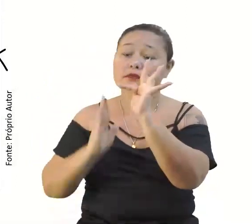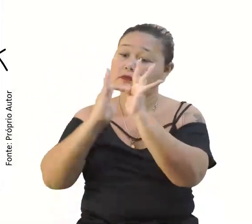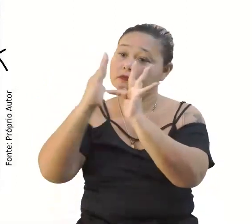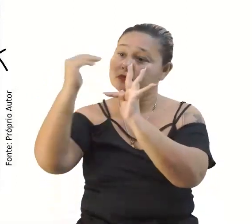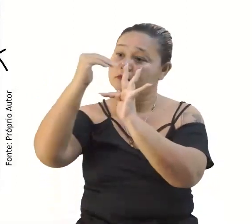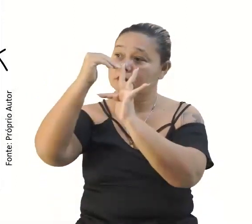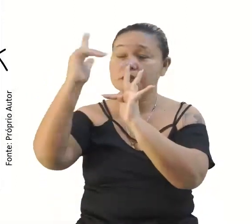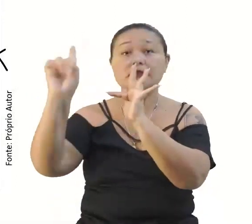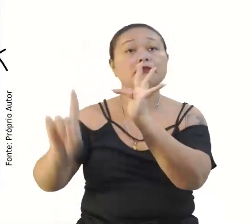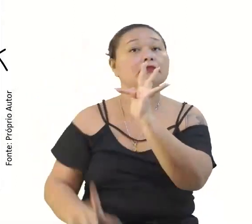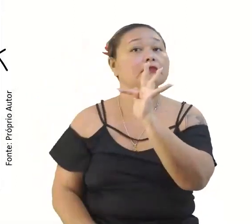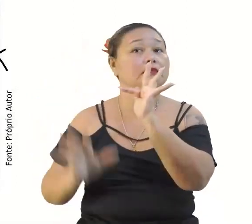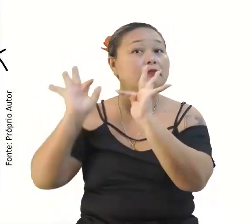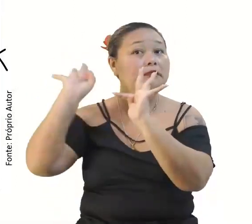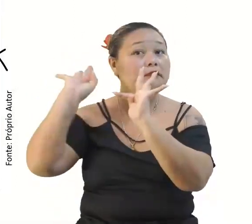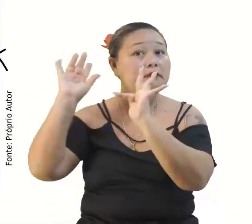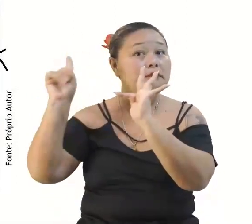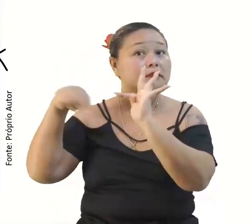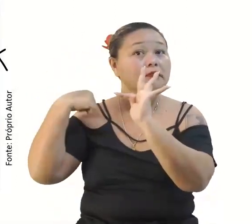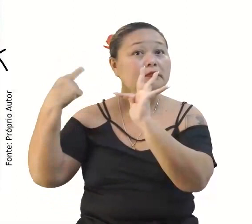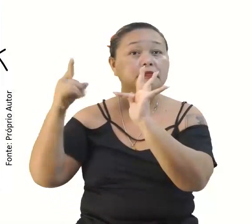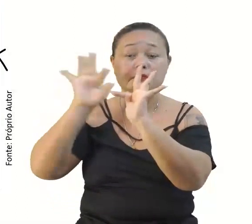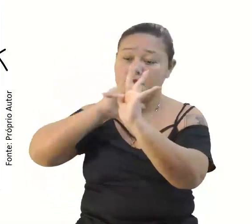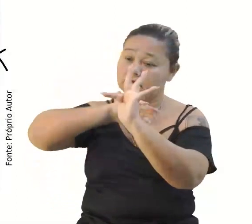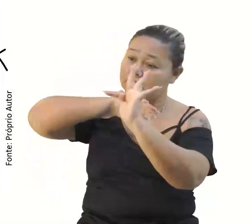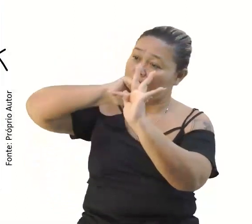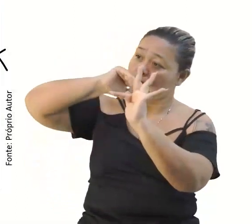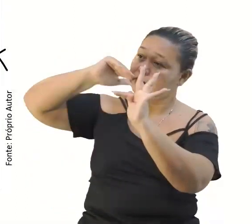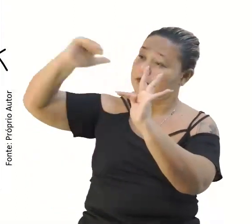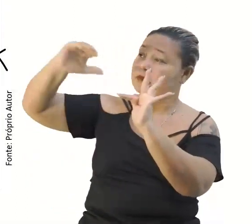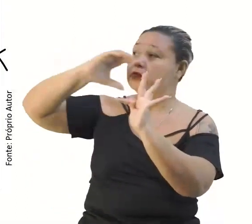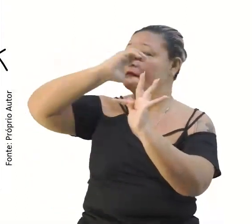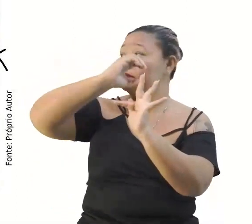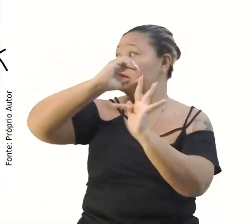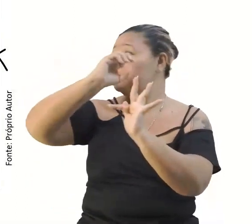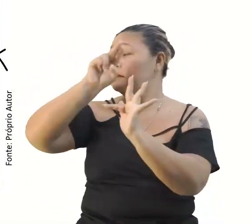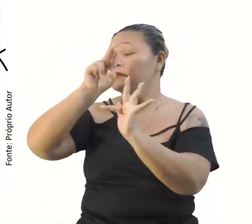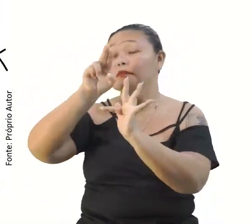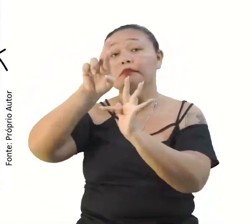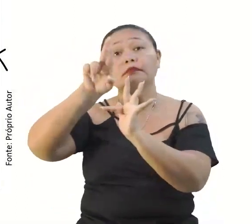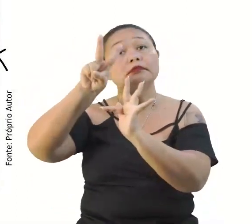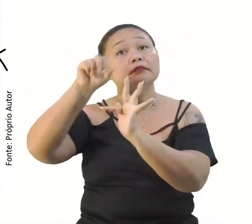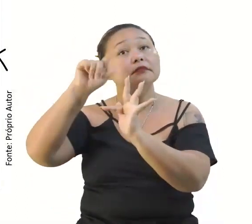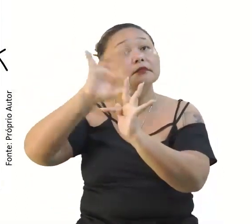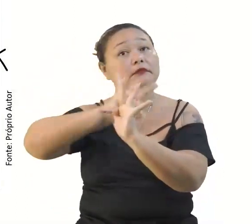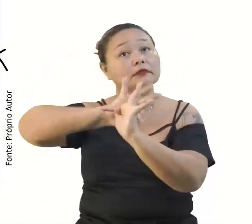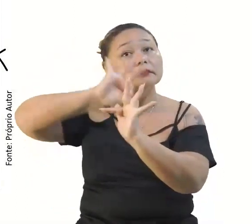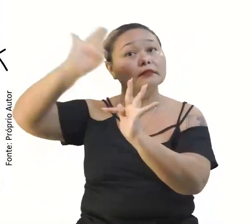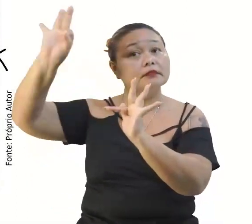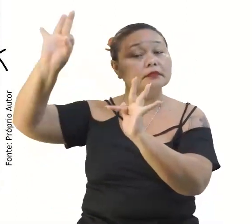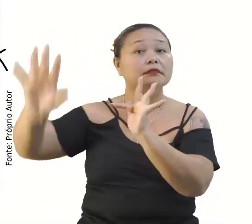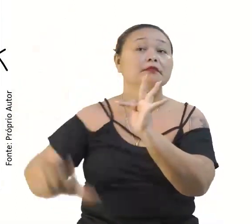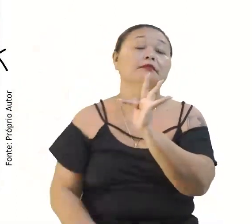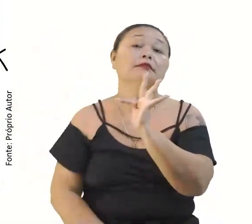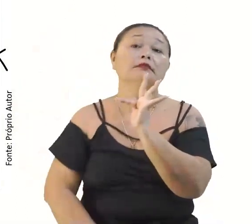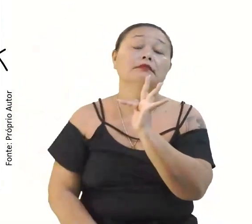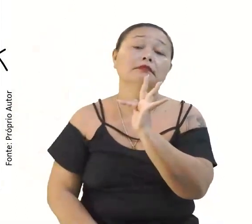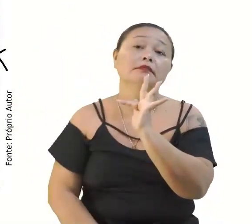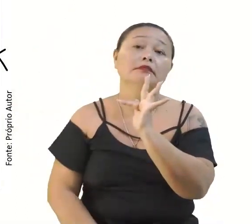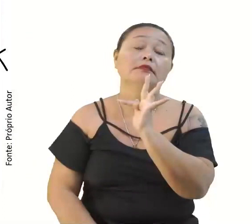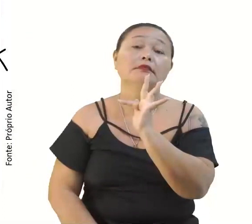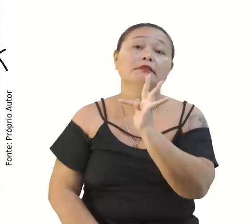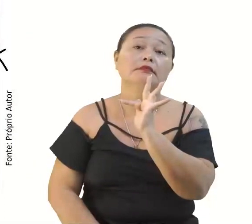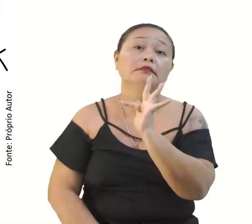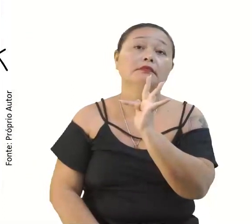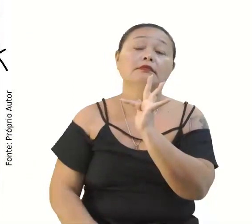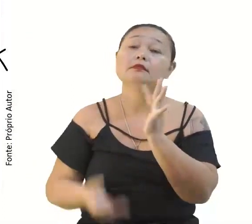3. Perfeito. Beleza, podemos traçar a nossa reta. Curva que é da a curva da função.